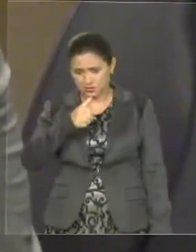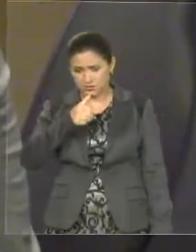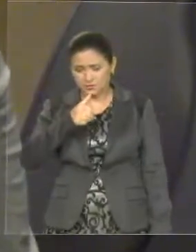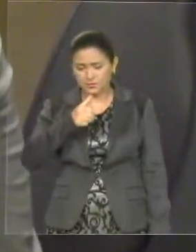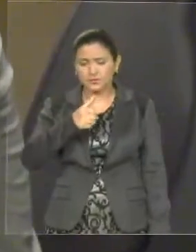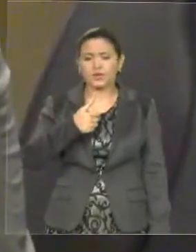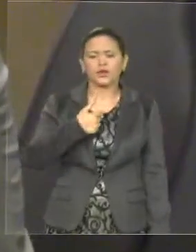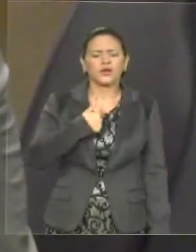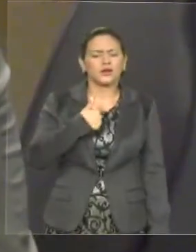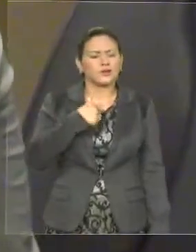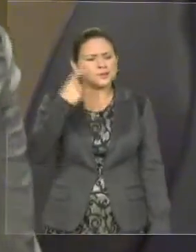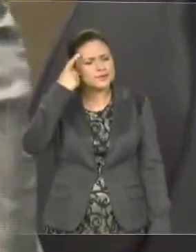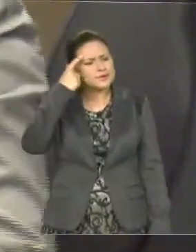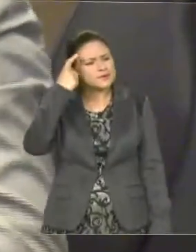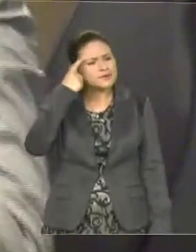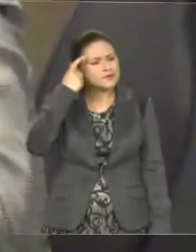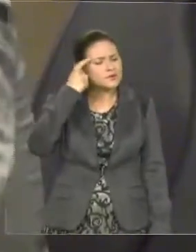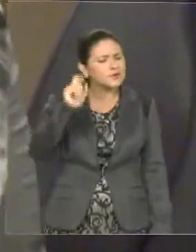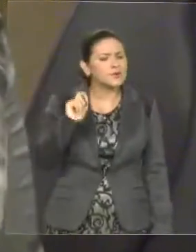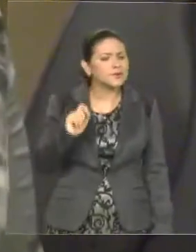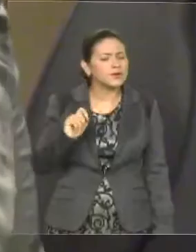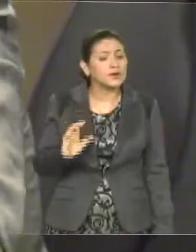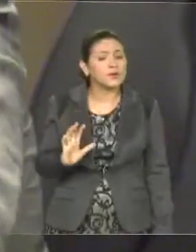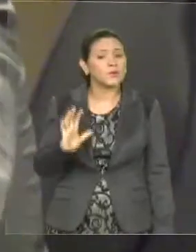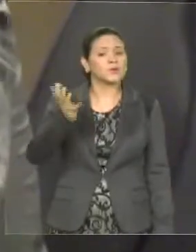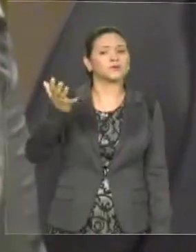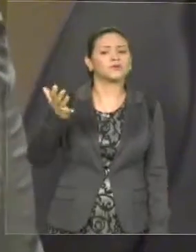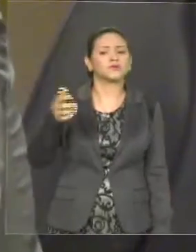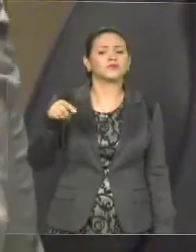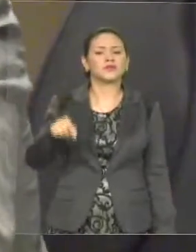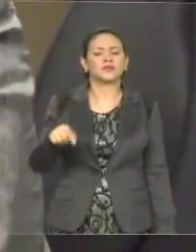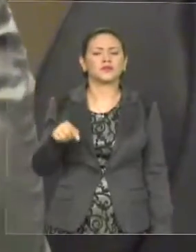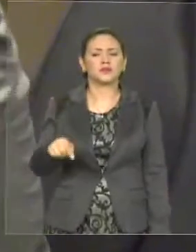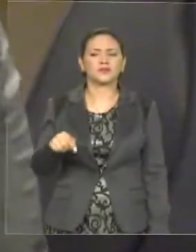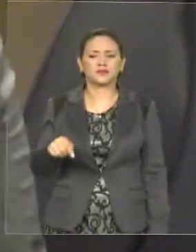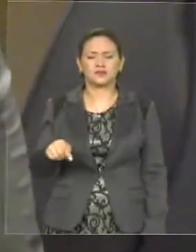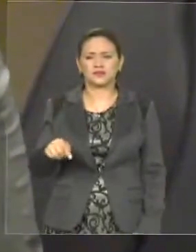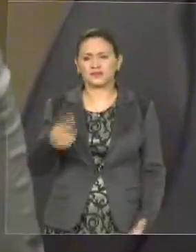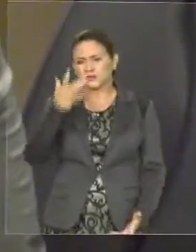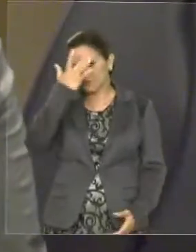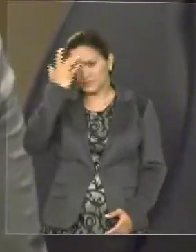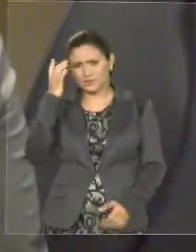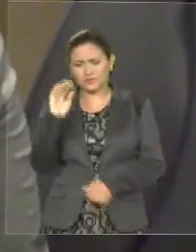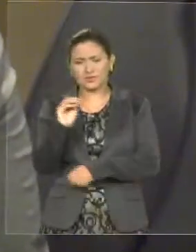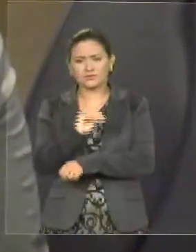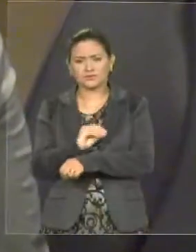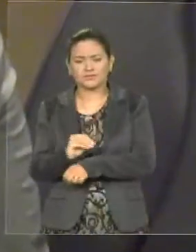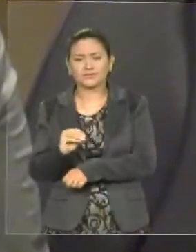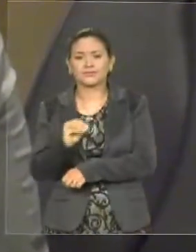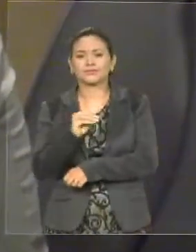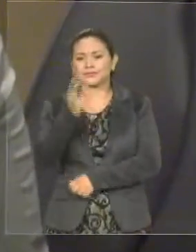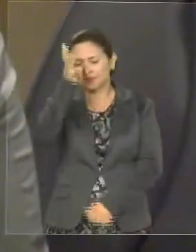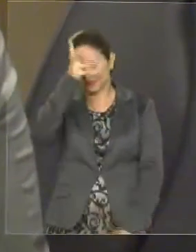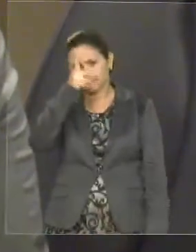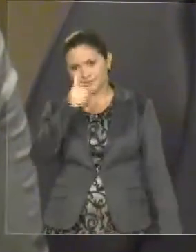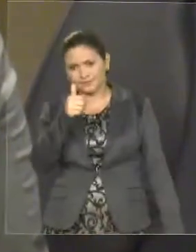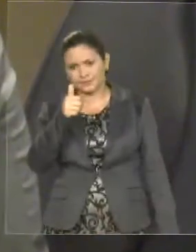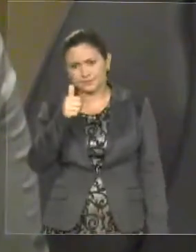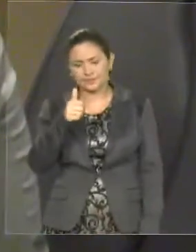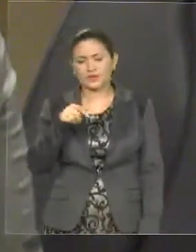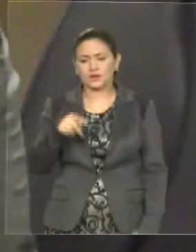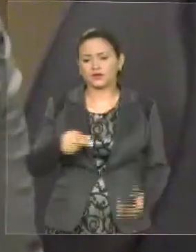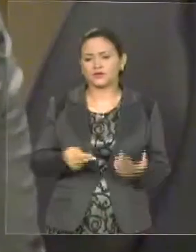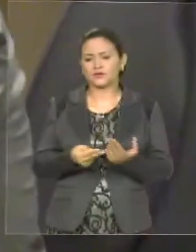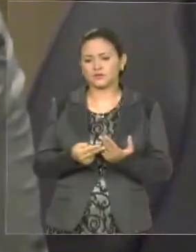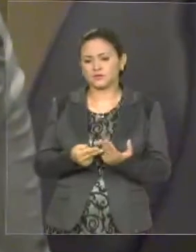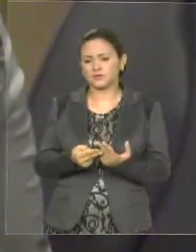que isso vai gerar, né, a esses empreendimentos que estão lá em Timó. Por isso, eu